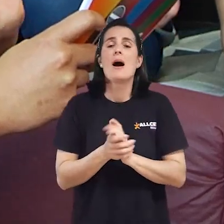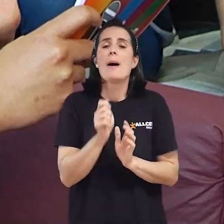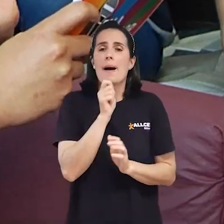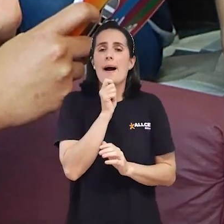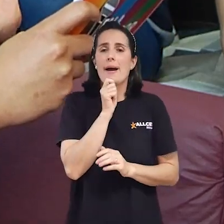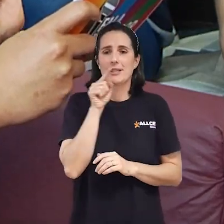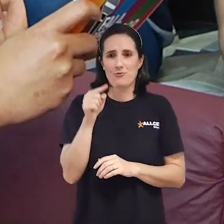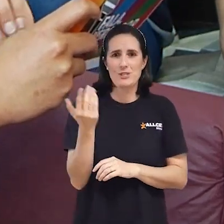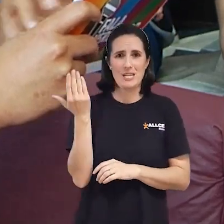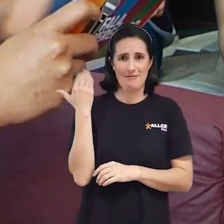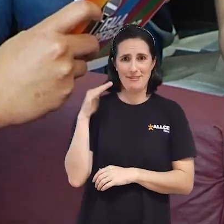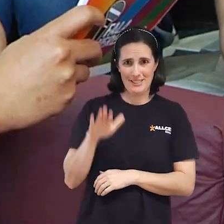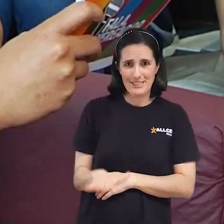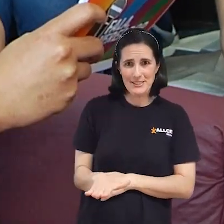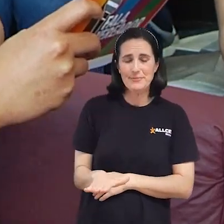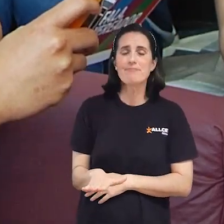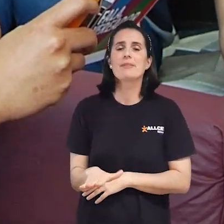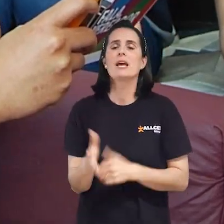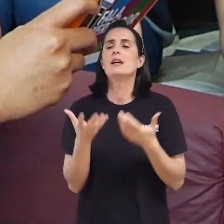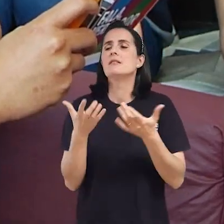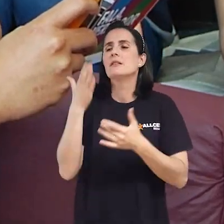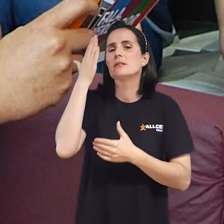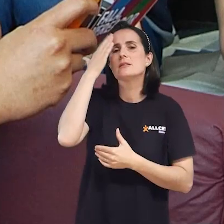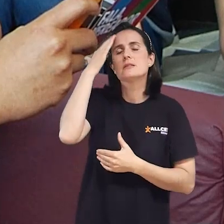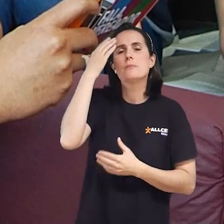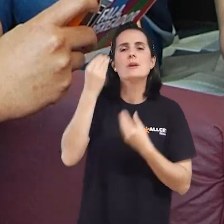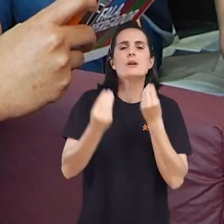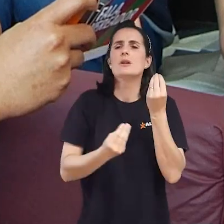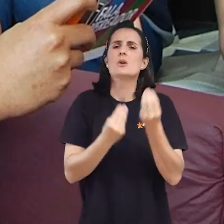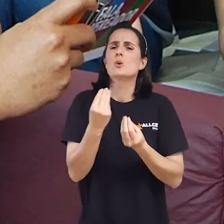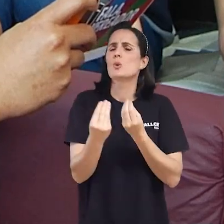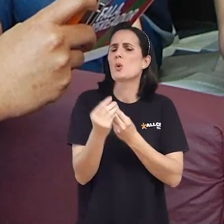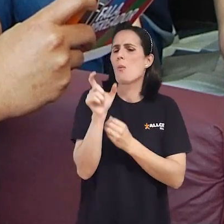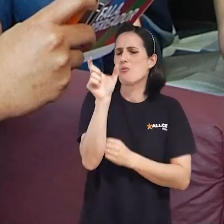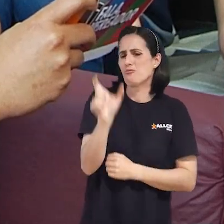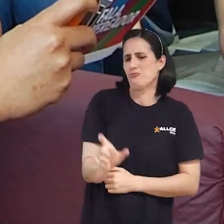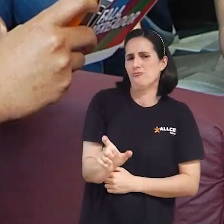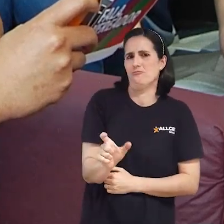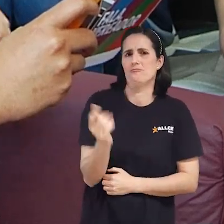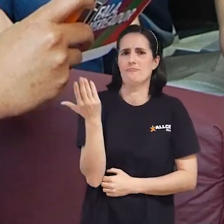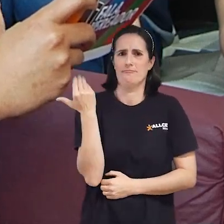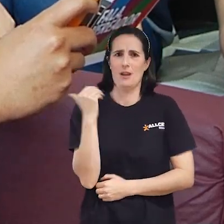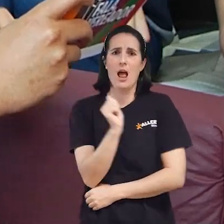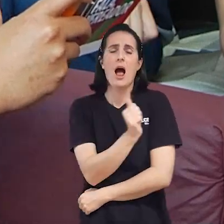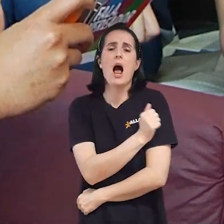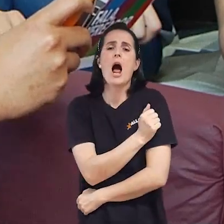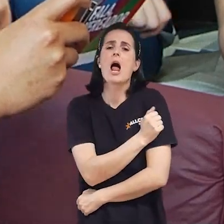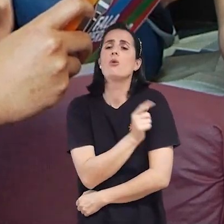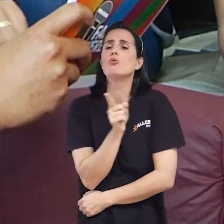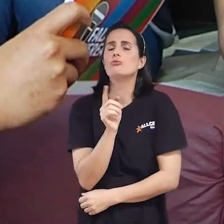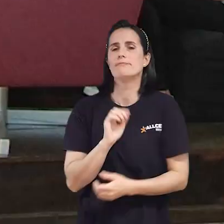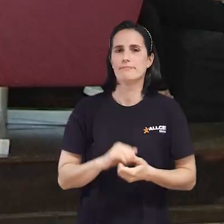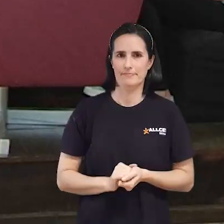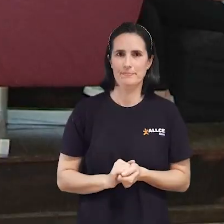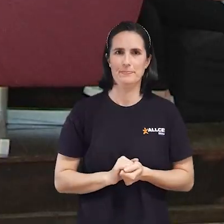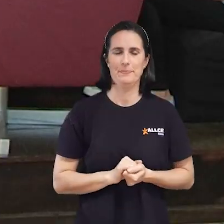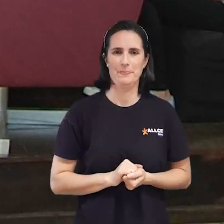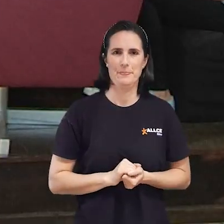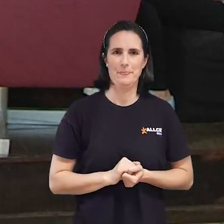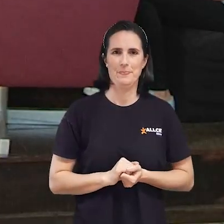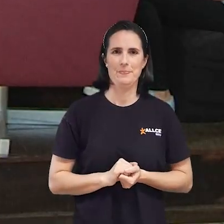neste assunto. Mas ainda falando sobre a infância, nós gostaríamos de saber como era o vereador Jair Pedro